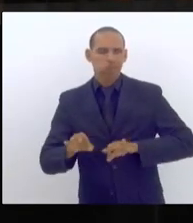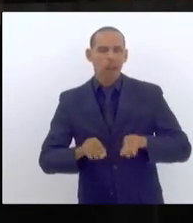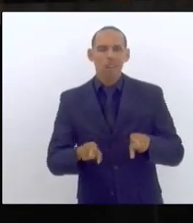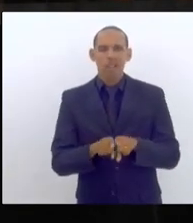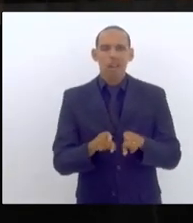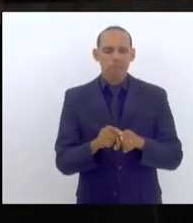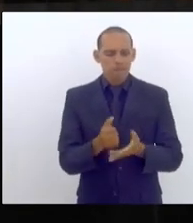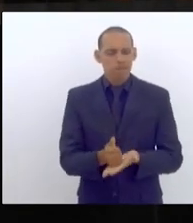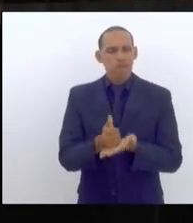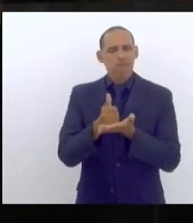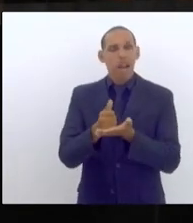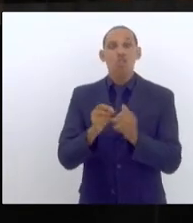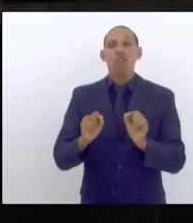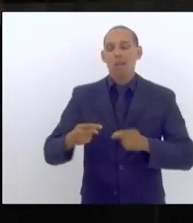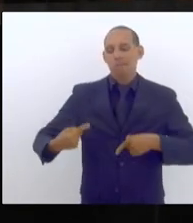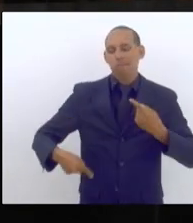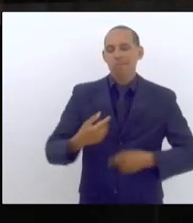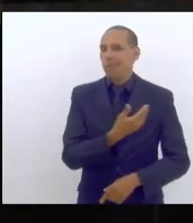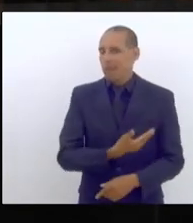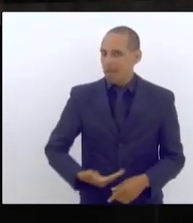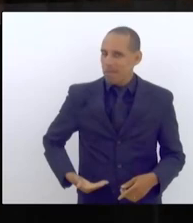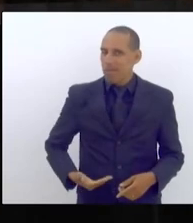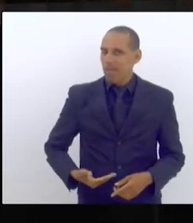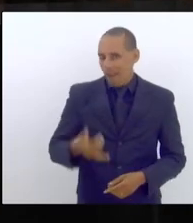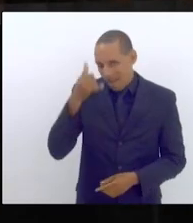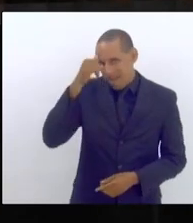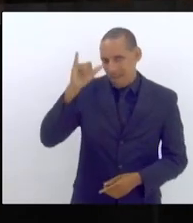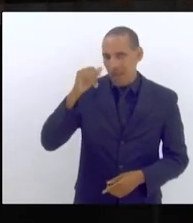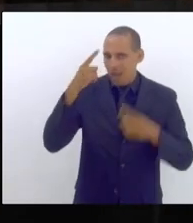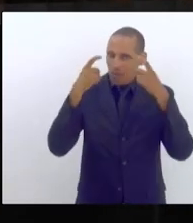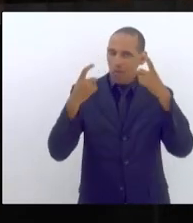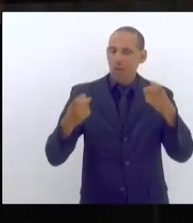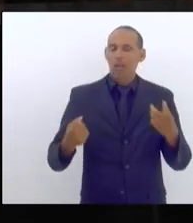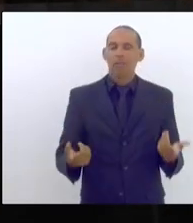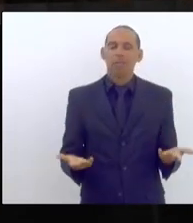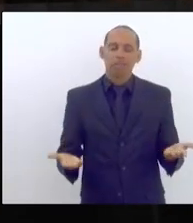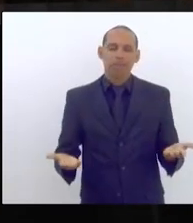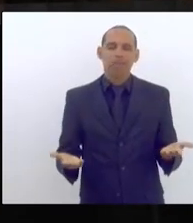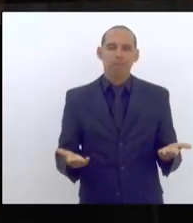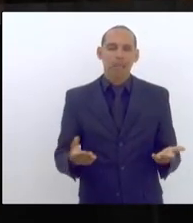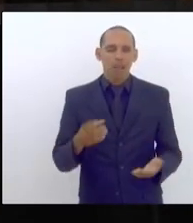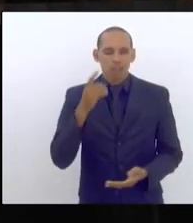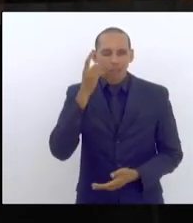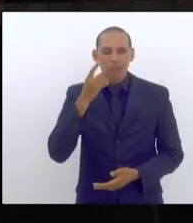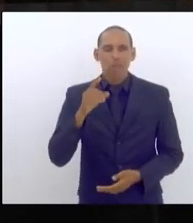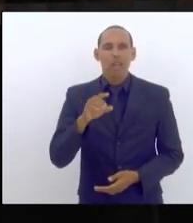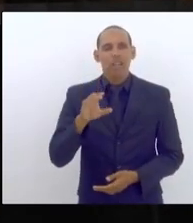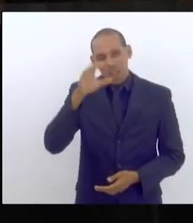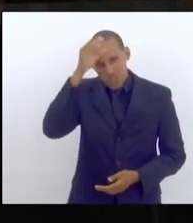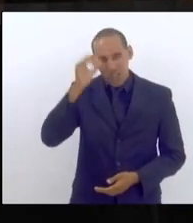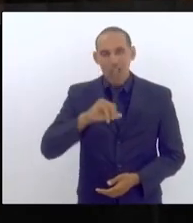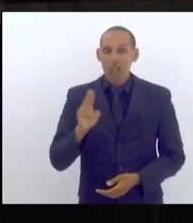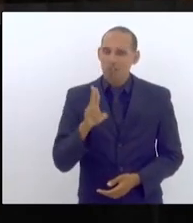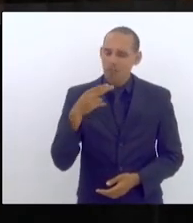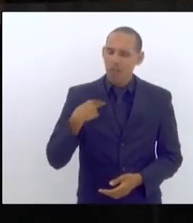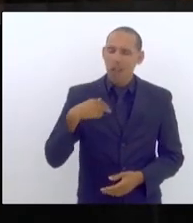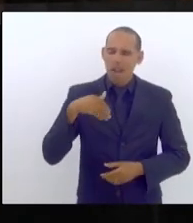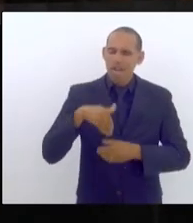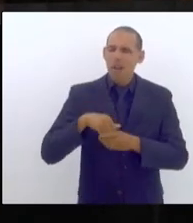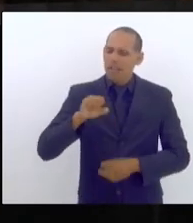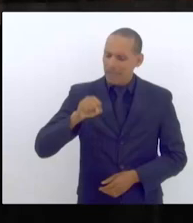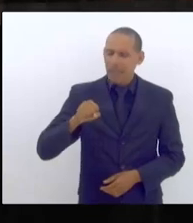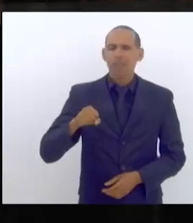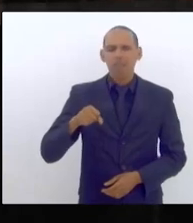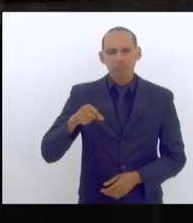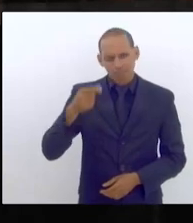fundamentar políticas públicas preventivas. Por isso, deputada Tia Ju, Eu voto sim com consciência e já